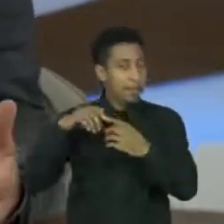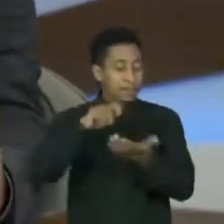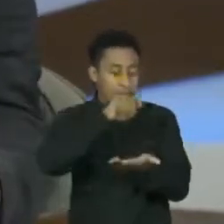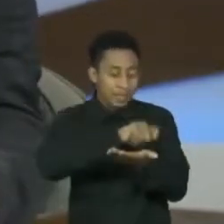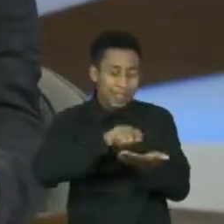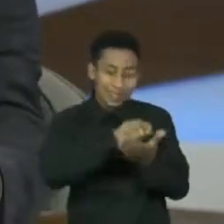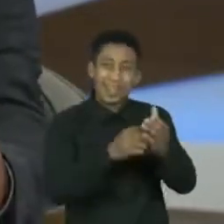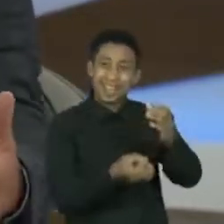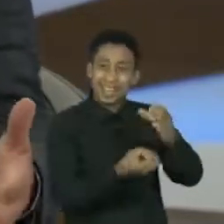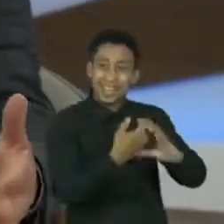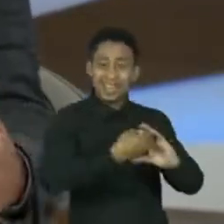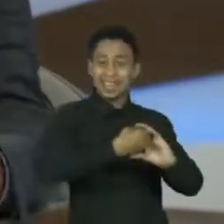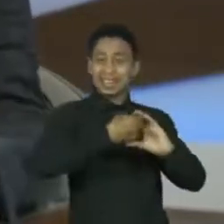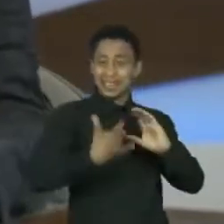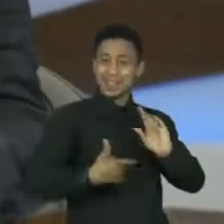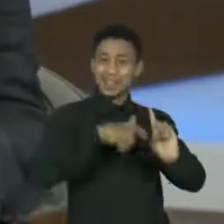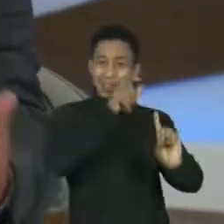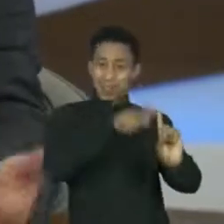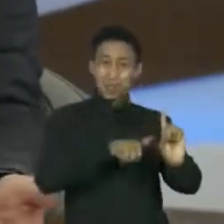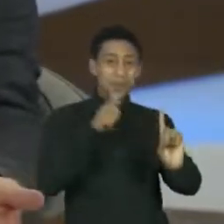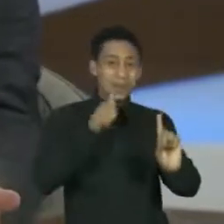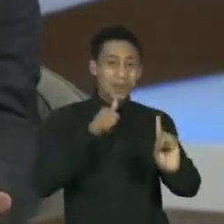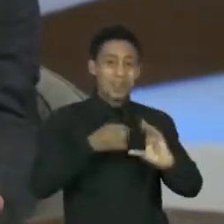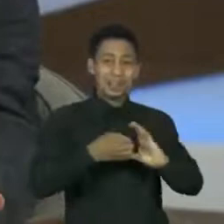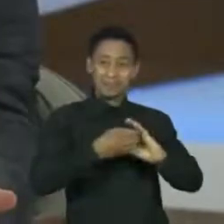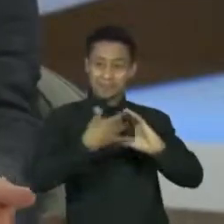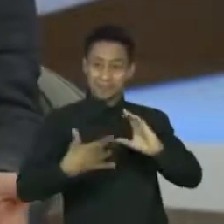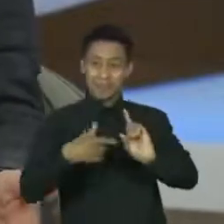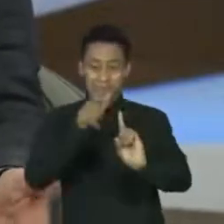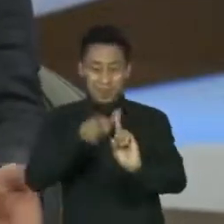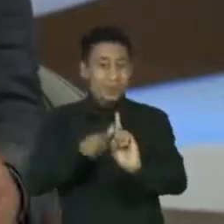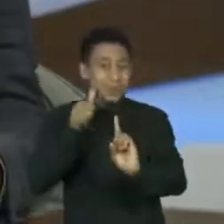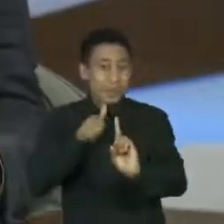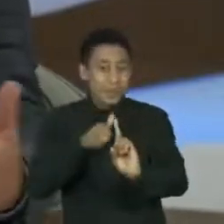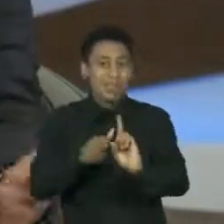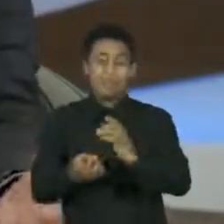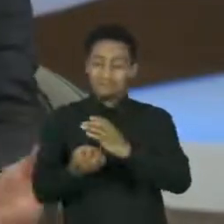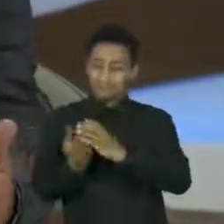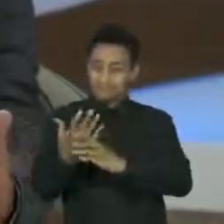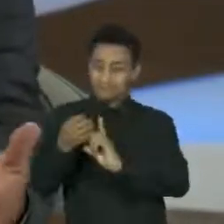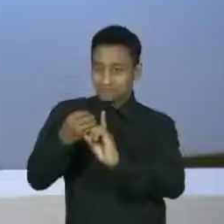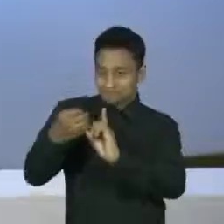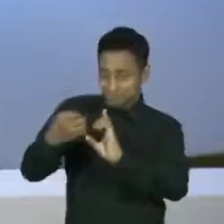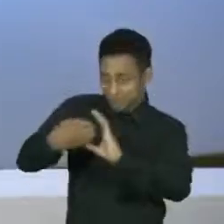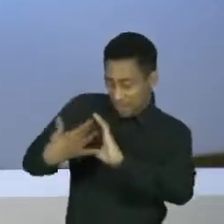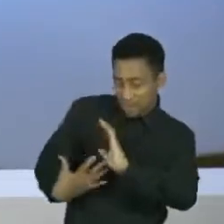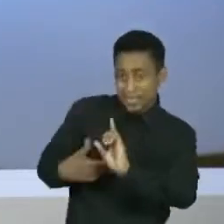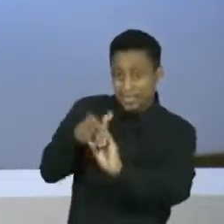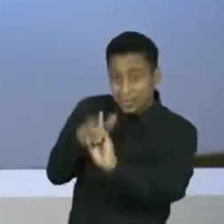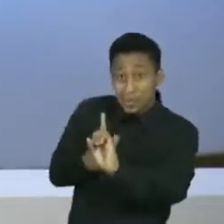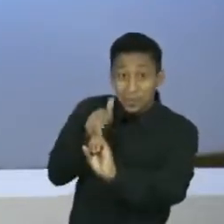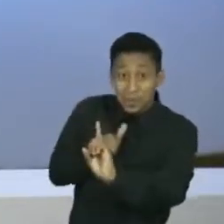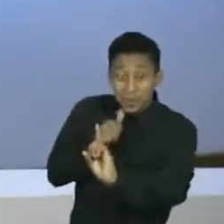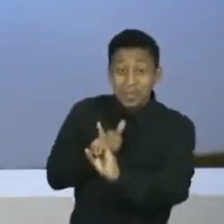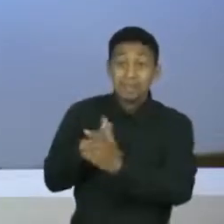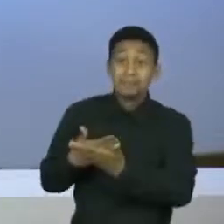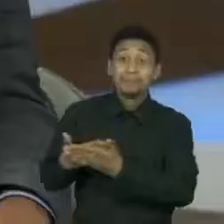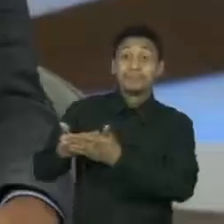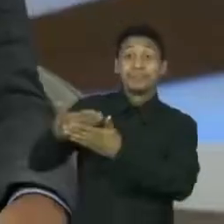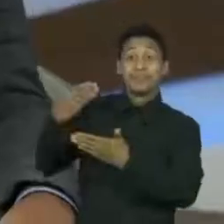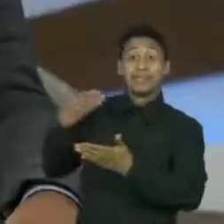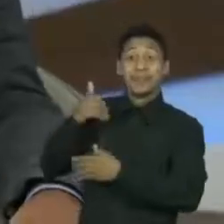referências né dessas mulheres eram as a minha família né com que eu pude conviver desde a infância